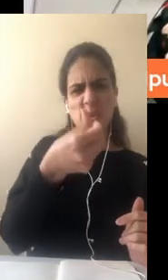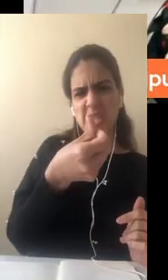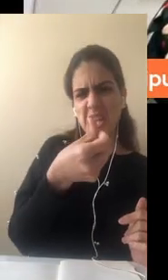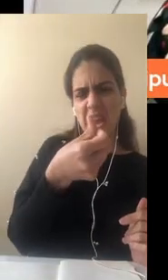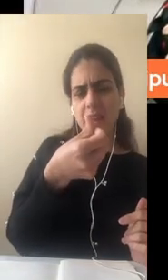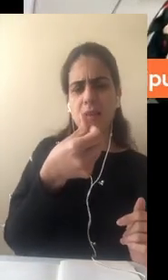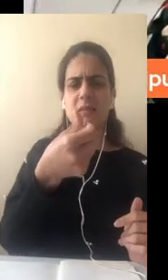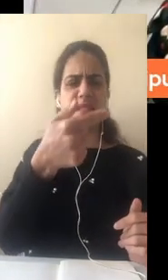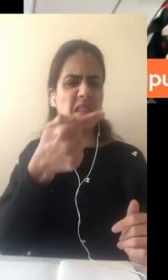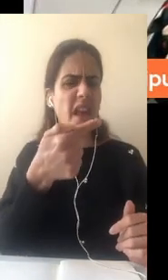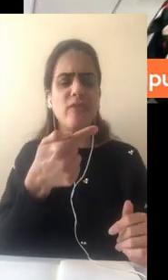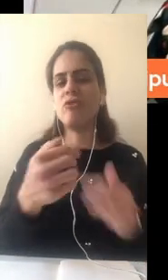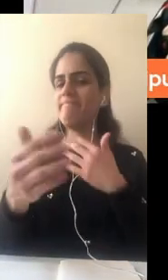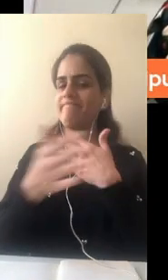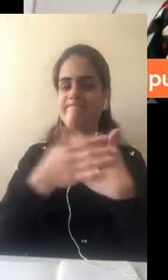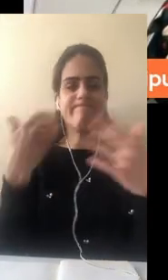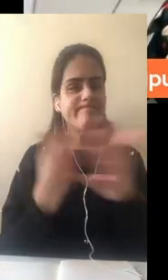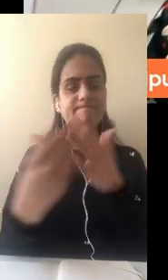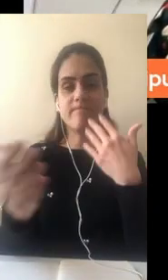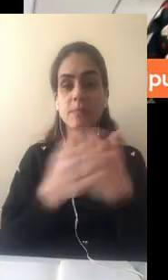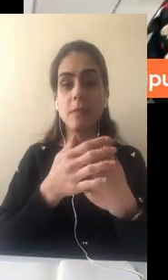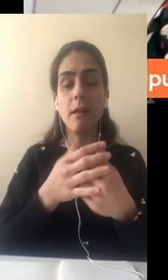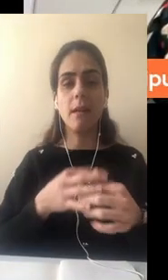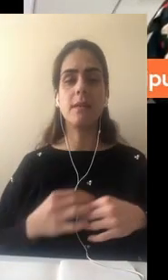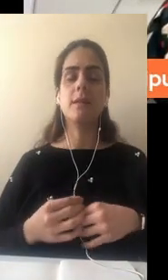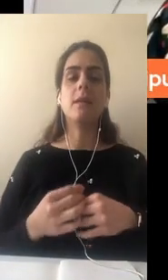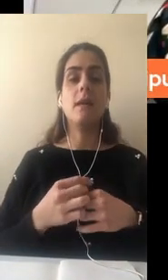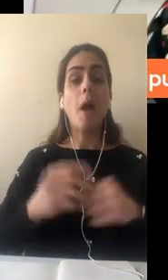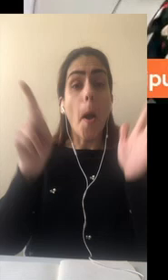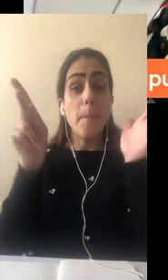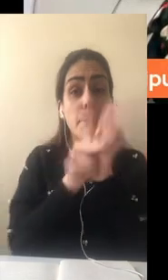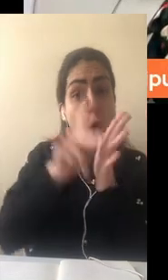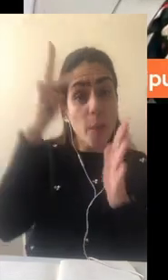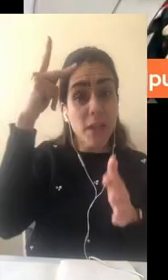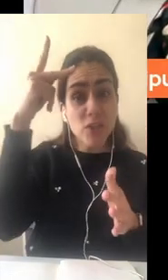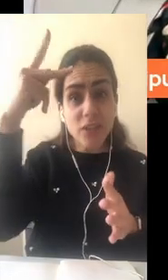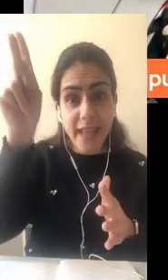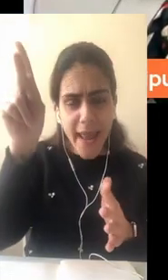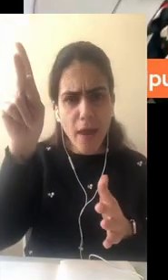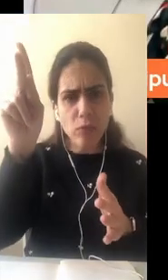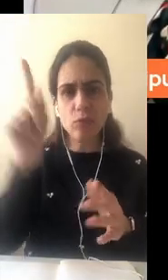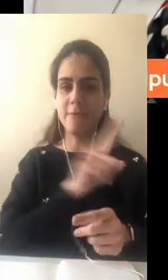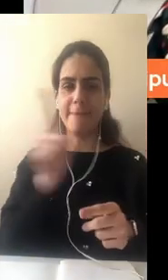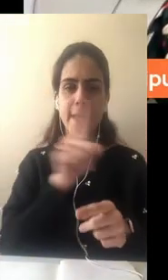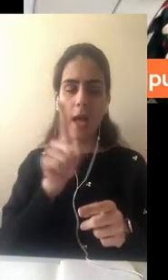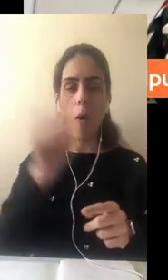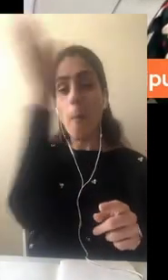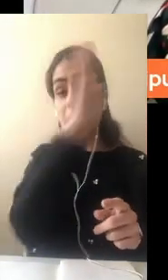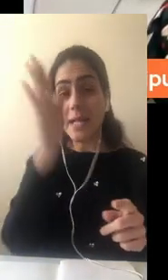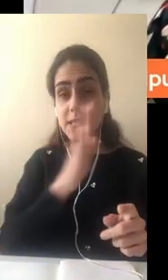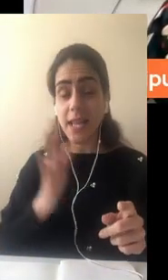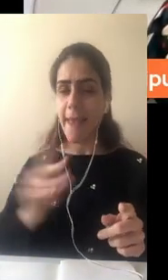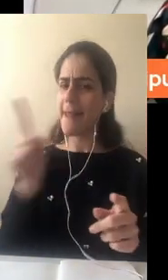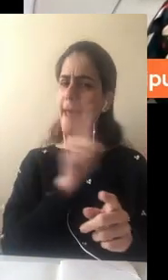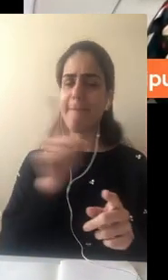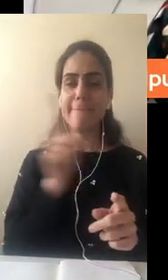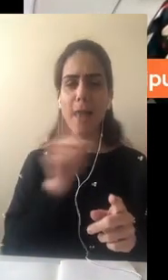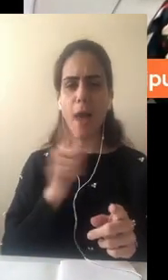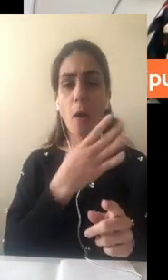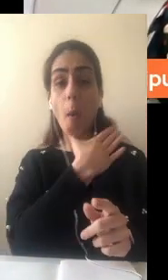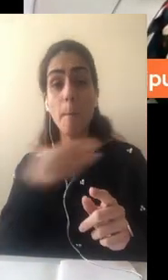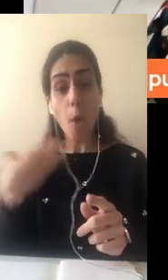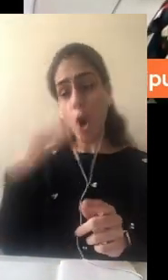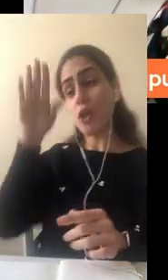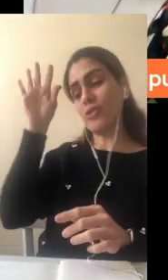inteligência crítica. Ótimo. É de Deus? Não. É brasileira? Não. Cultua a morte? Cultua. Nós queremos